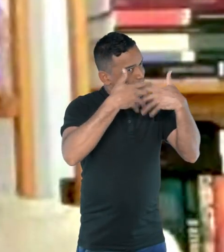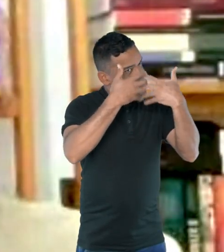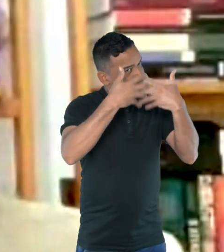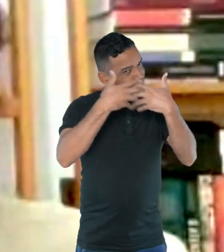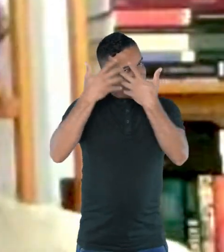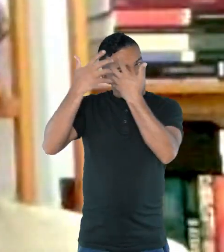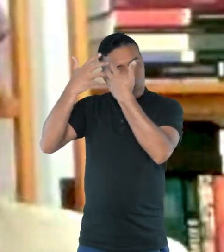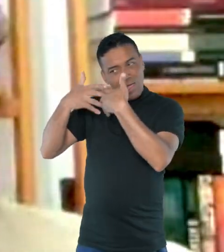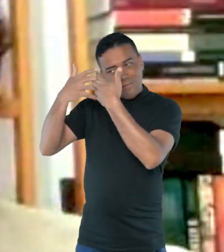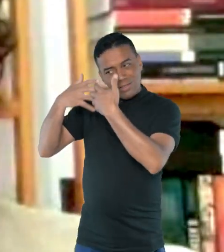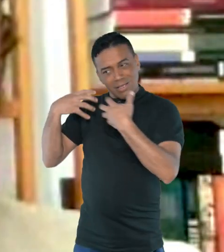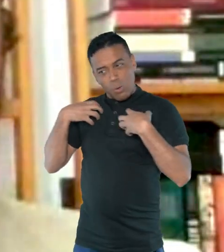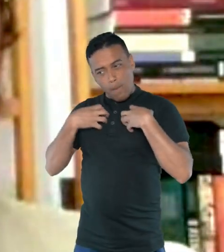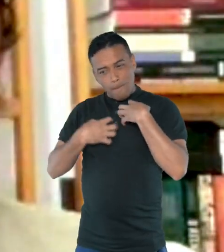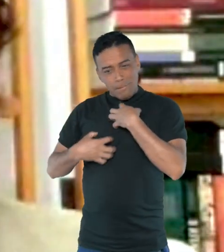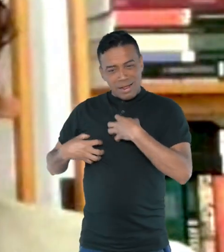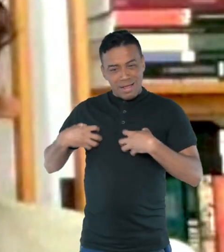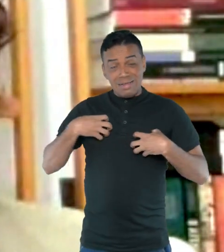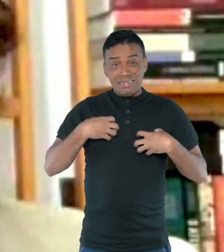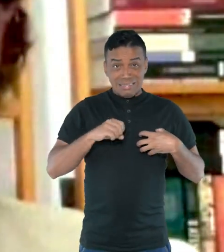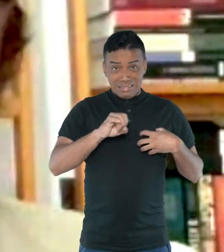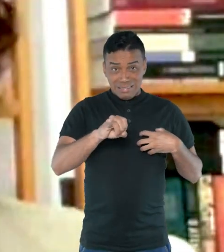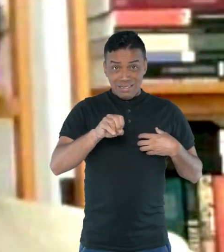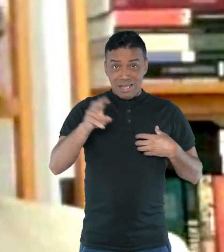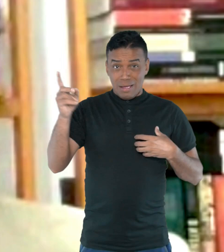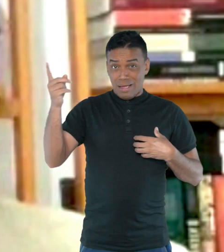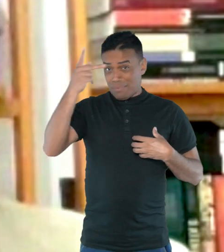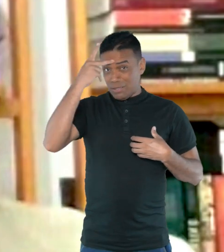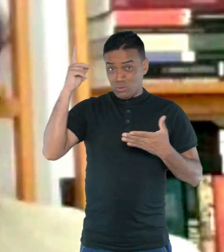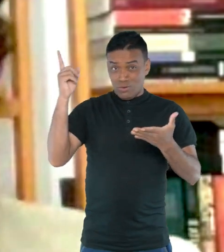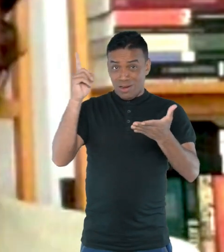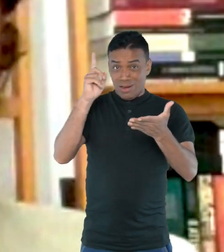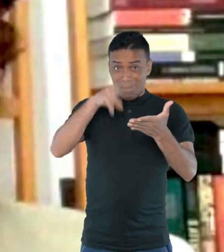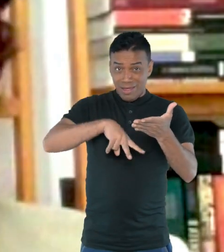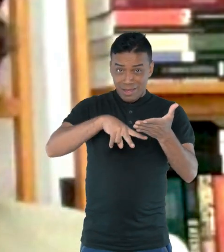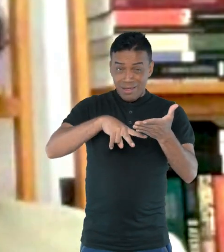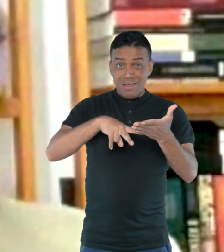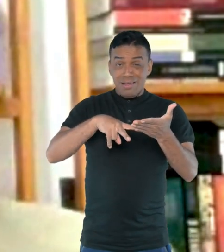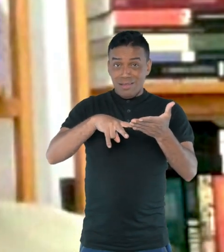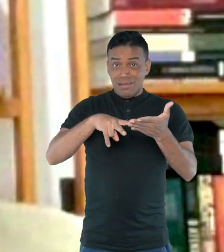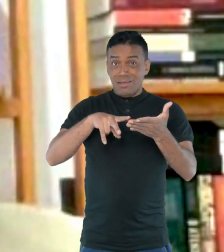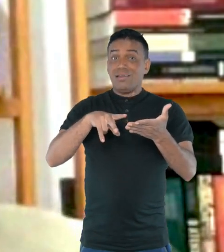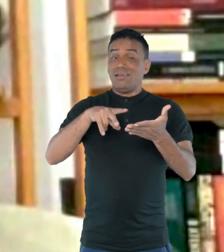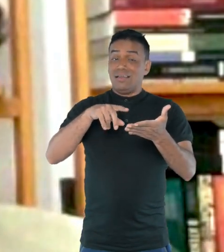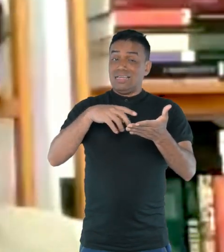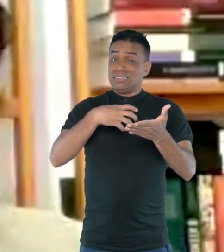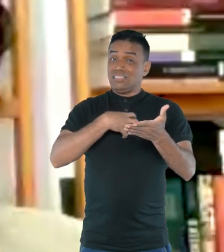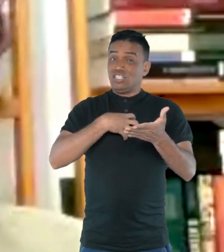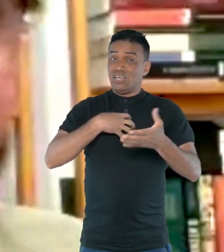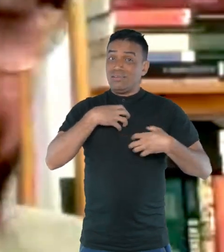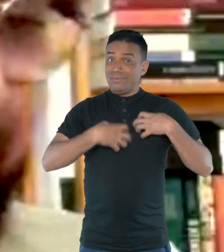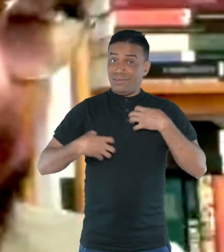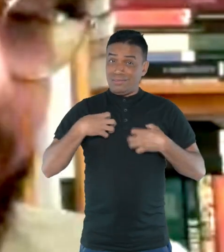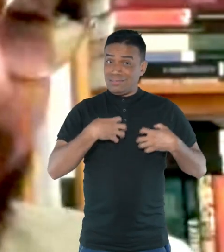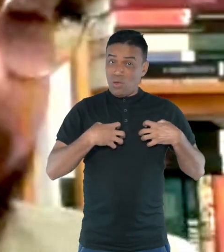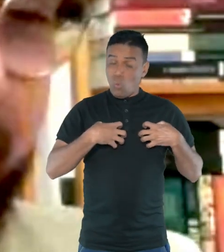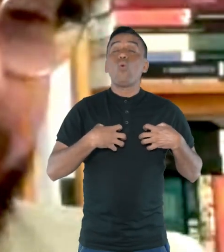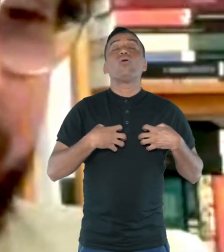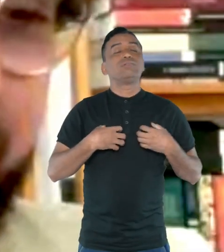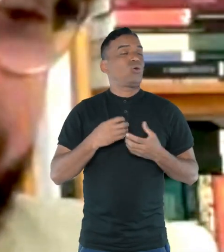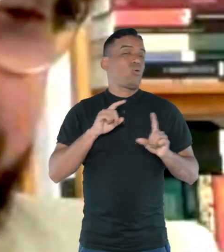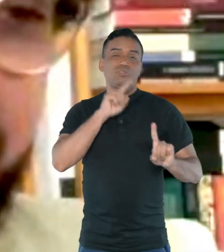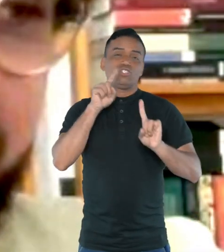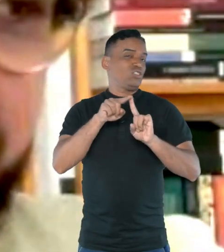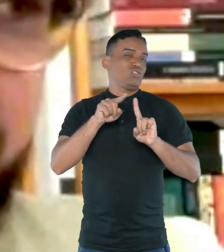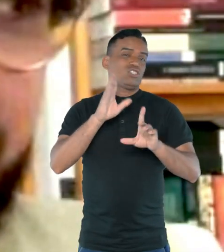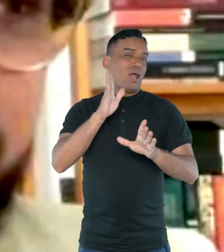cutuquem, inquietem. Se eu causar inquietação, já é o suficiente, acho que o trabalho já foi feito. E claro que além da inquietação, né,